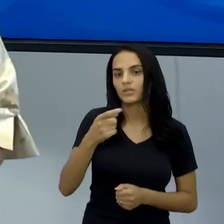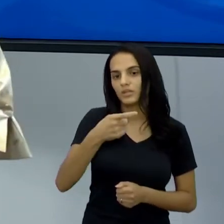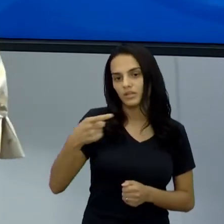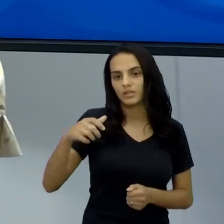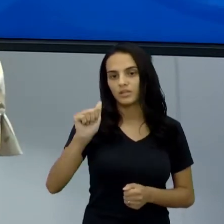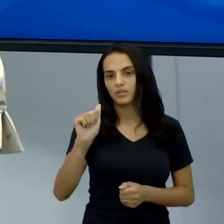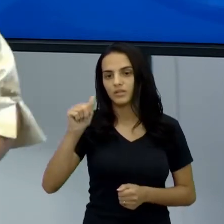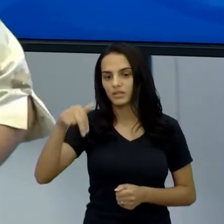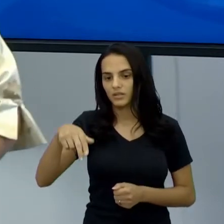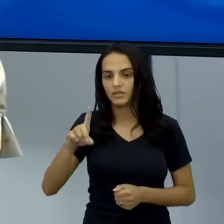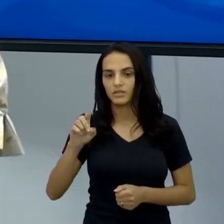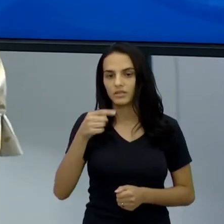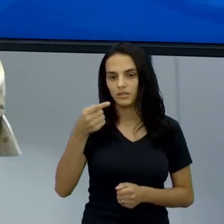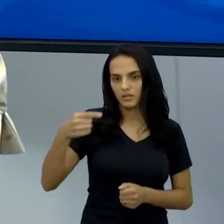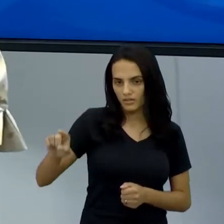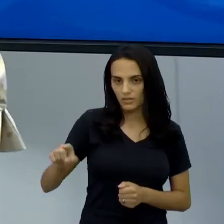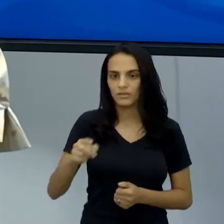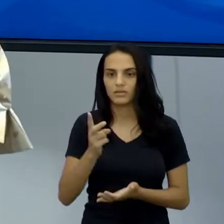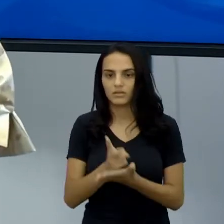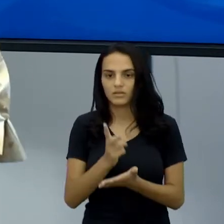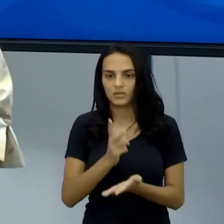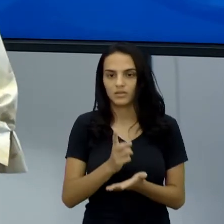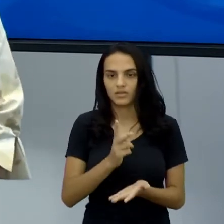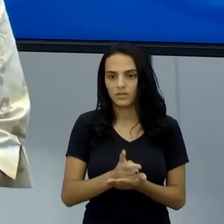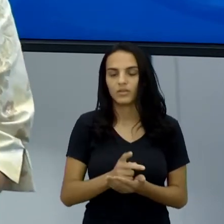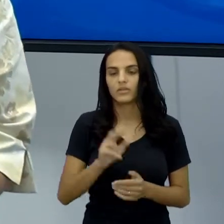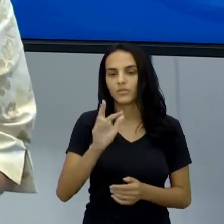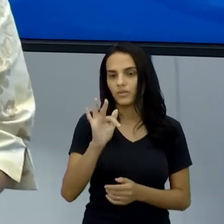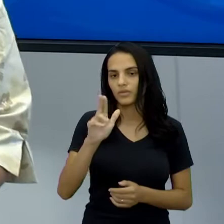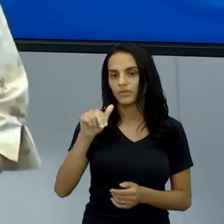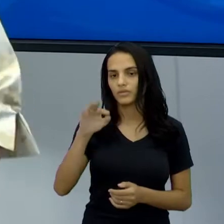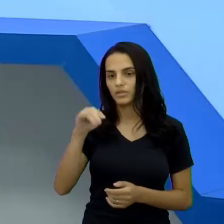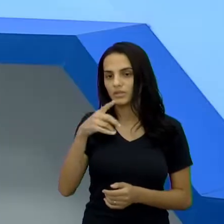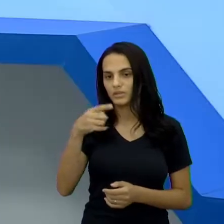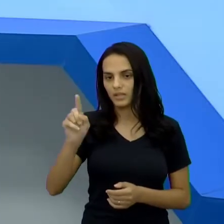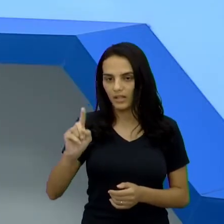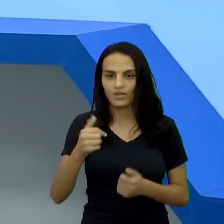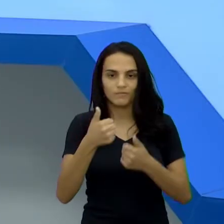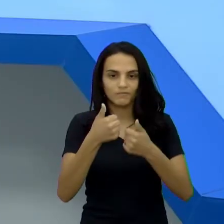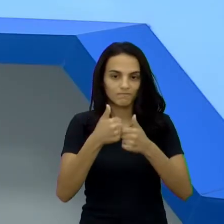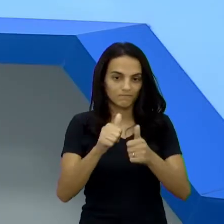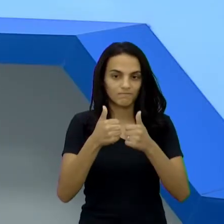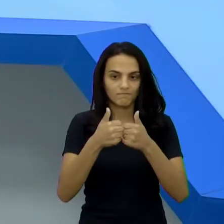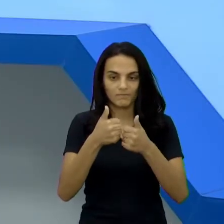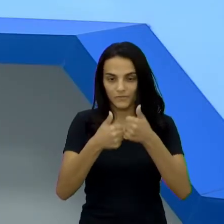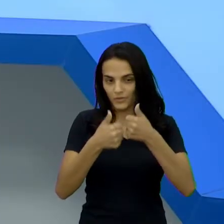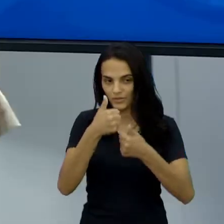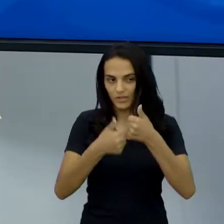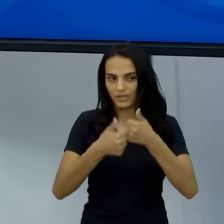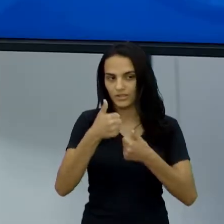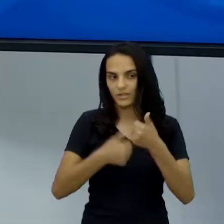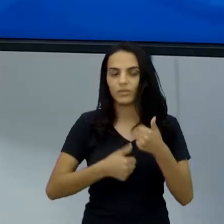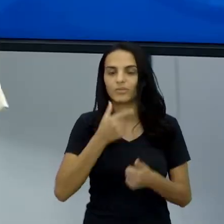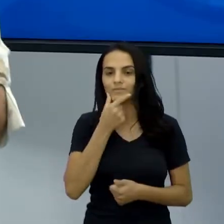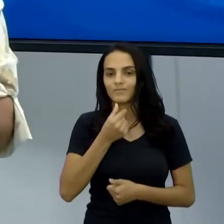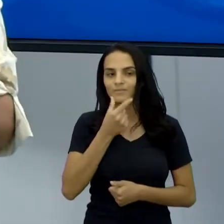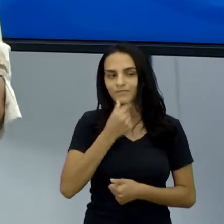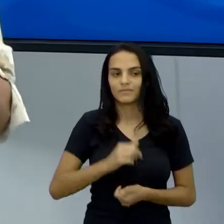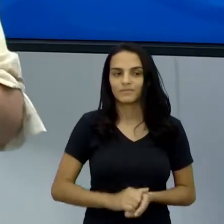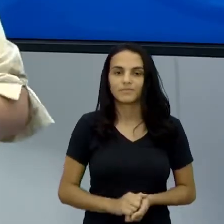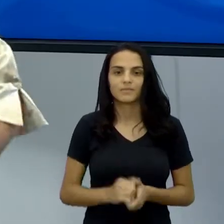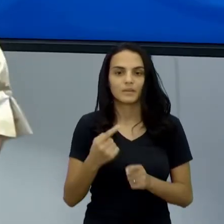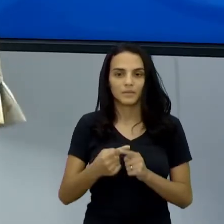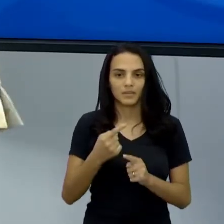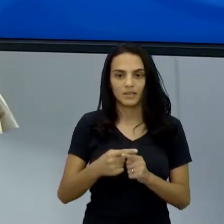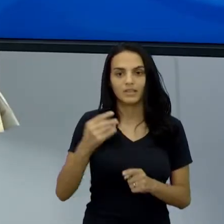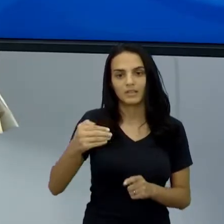à frente aí o futsal masculino. Tá, Mairi, treinadora, né? também. Desculpa que é um autógrafo agora, porque depois